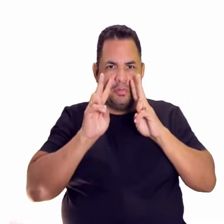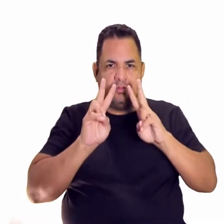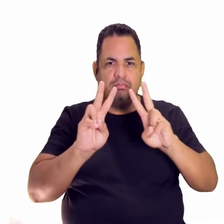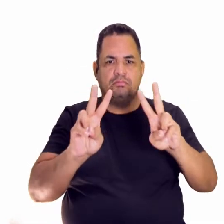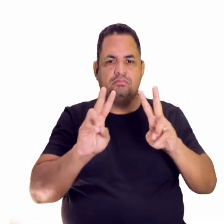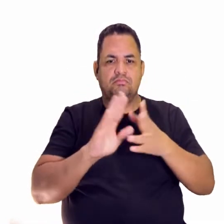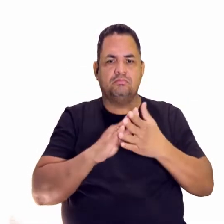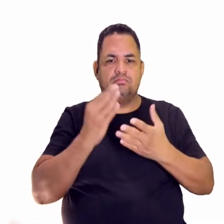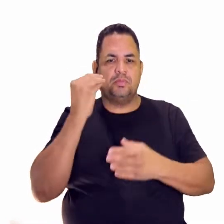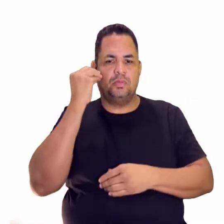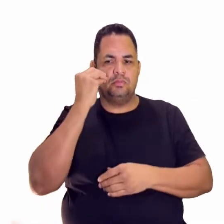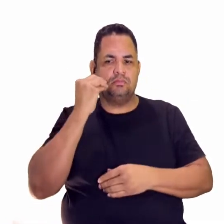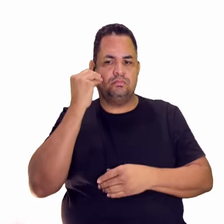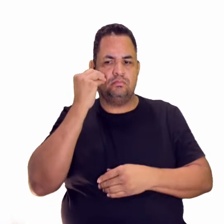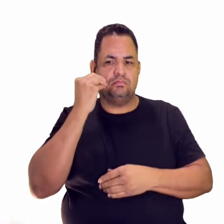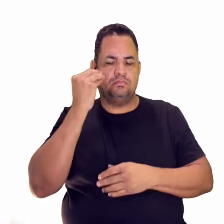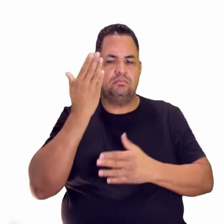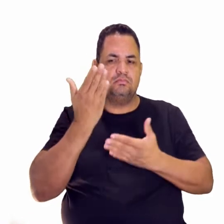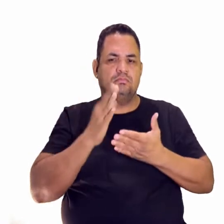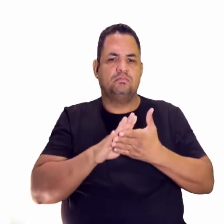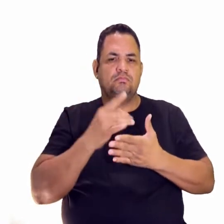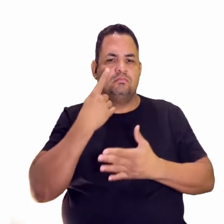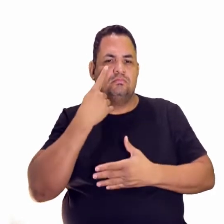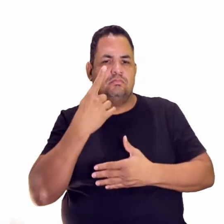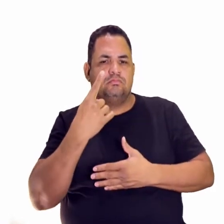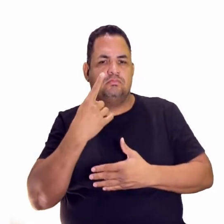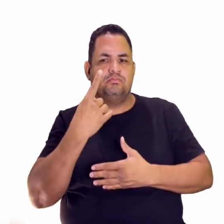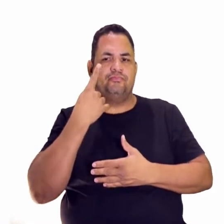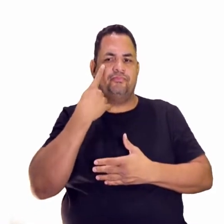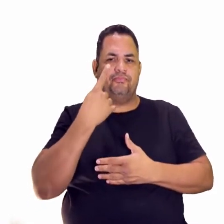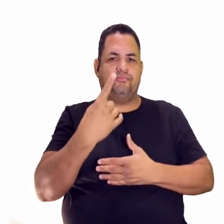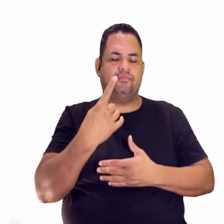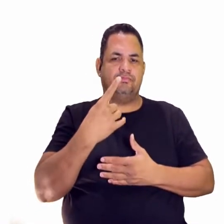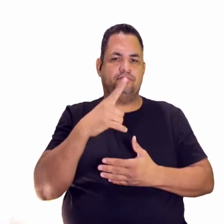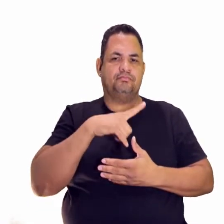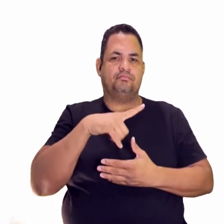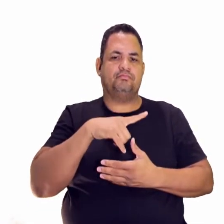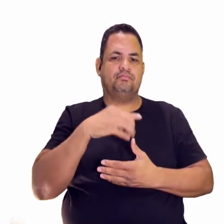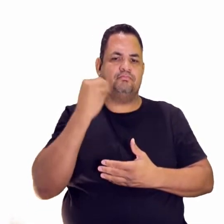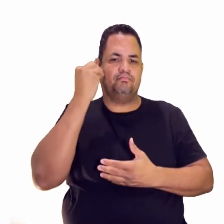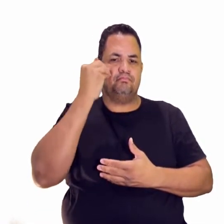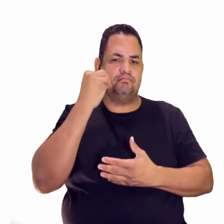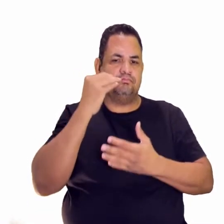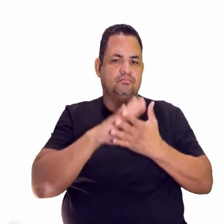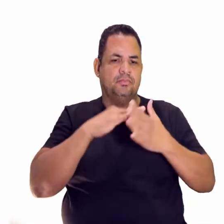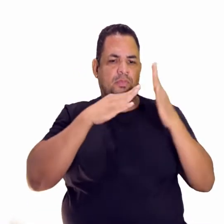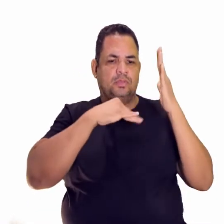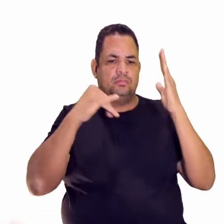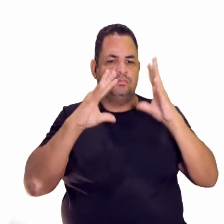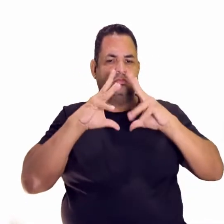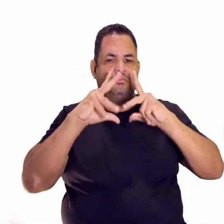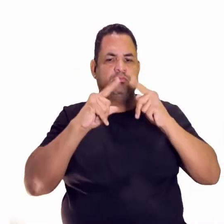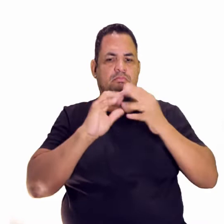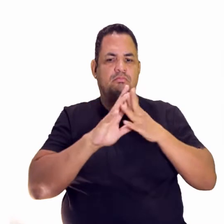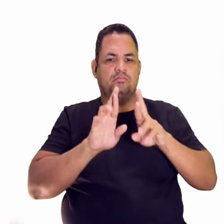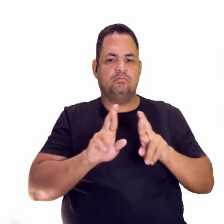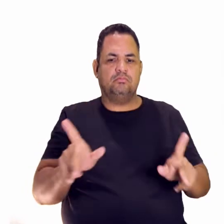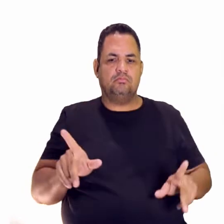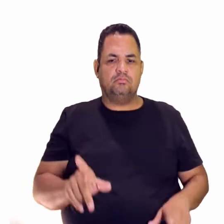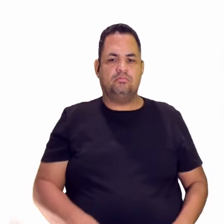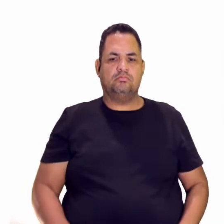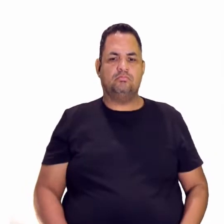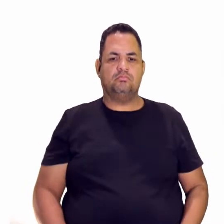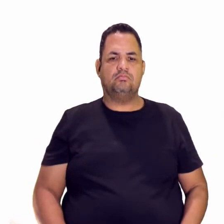a experiência de quem olha tem aquela experiência estética totalmente